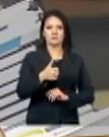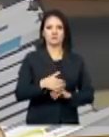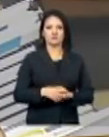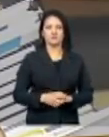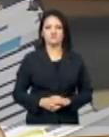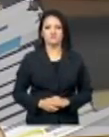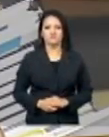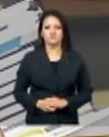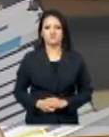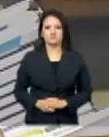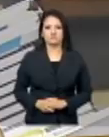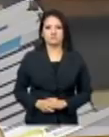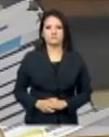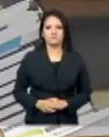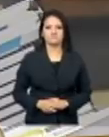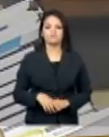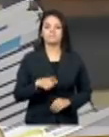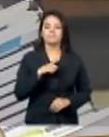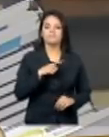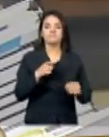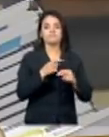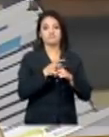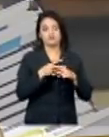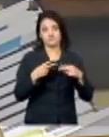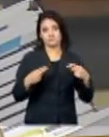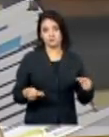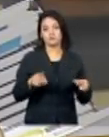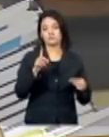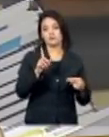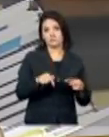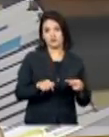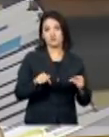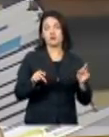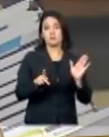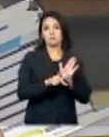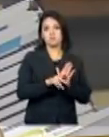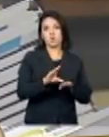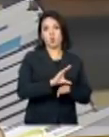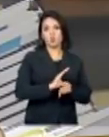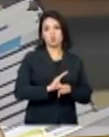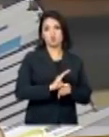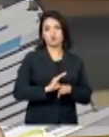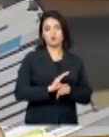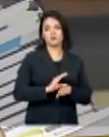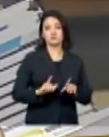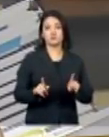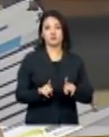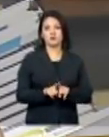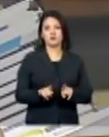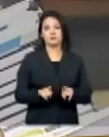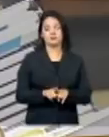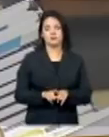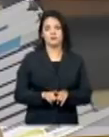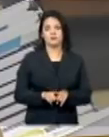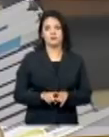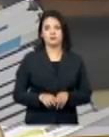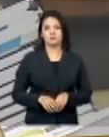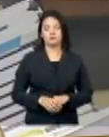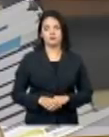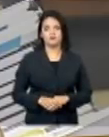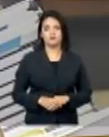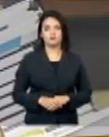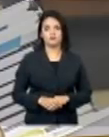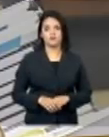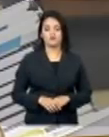algo que decorre da própria constituição federal relativamente ao cabimento do recurso